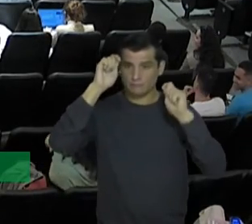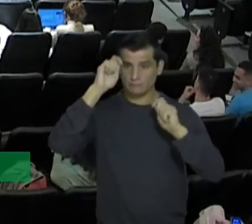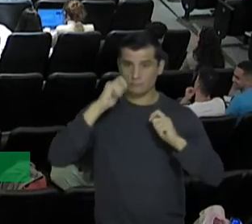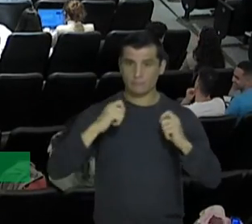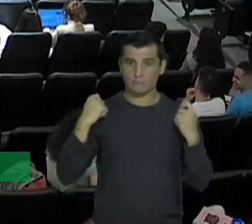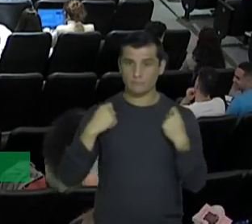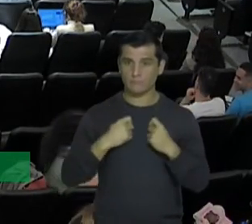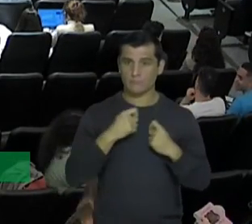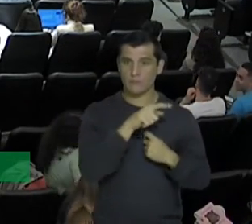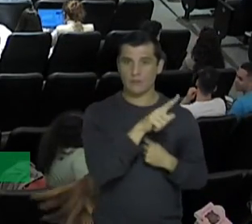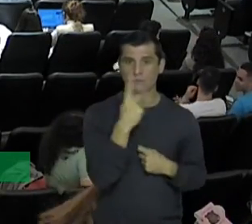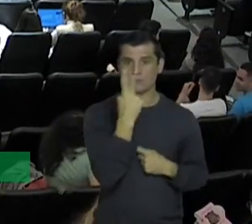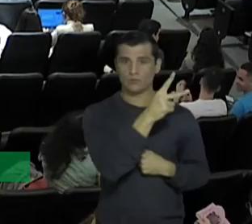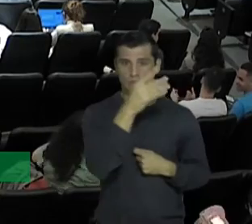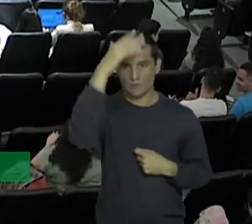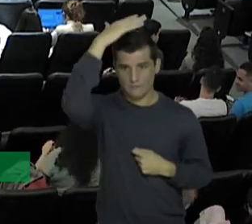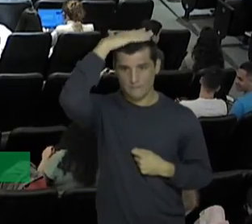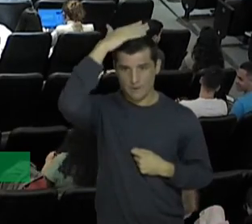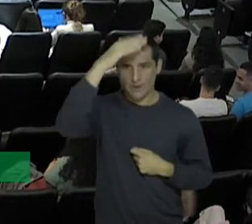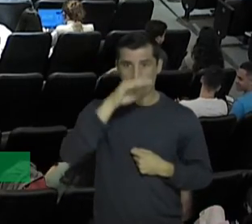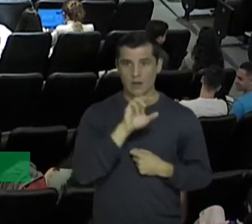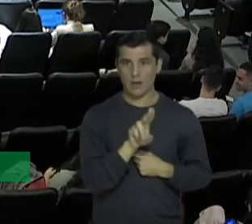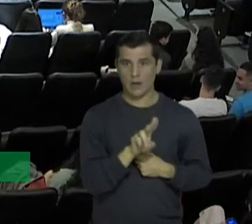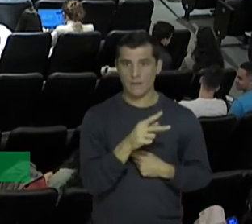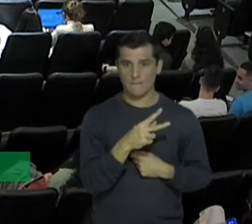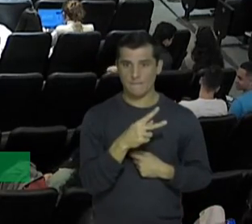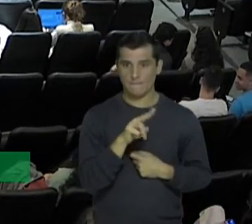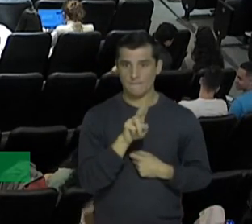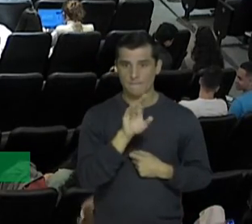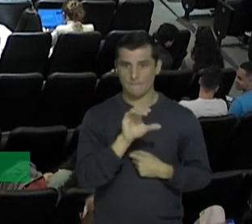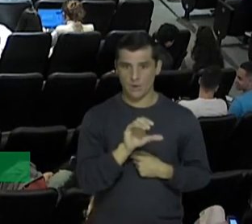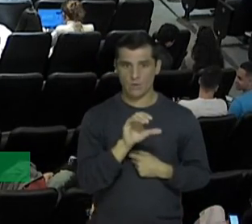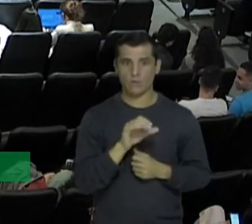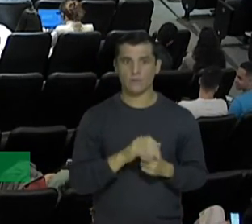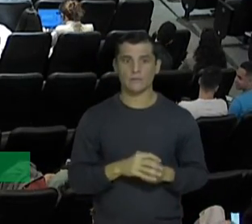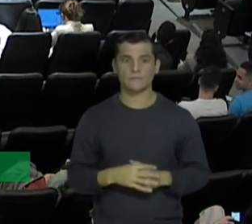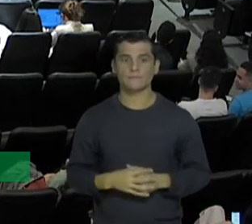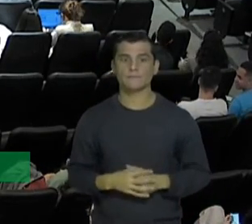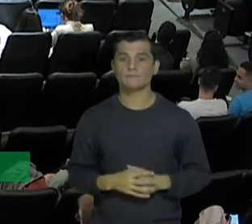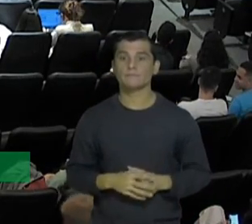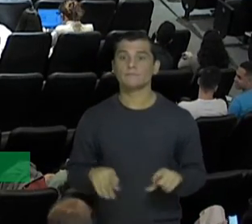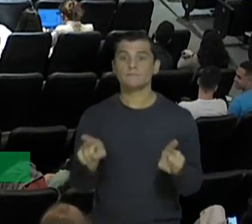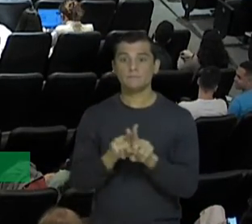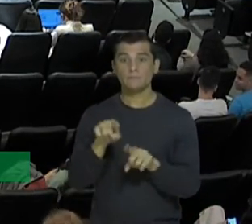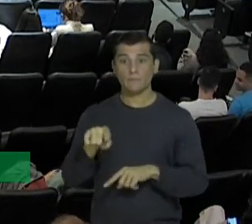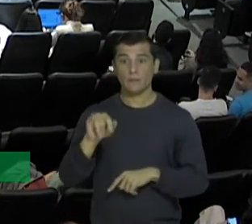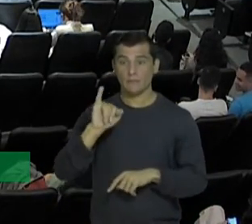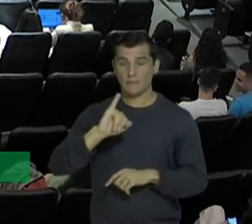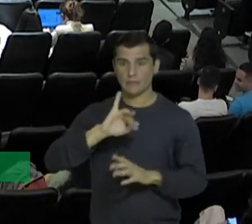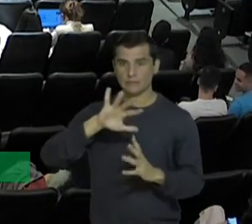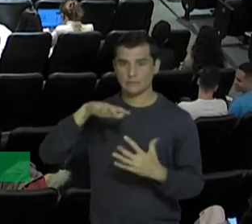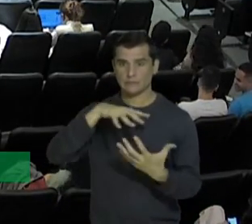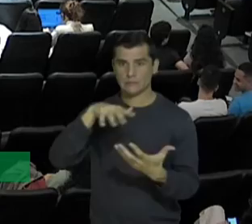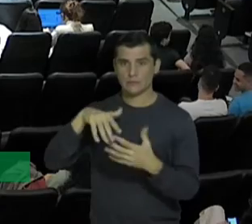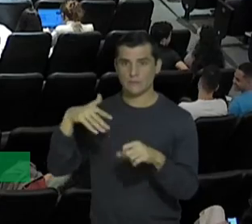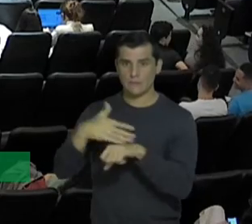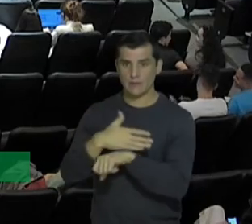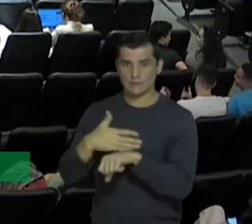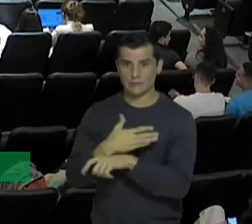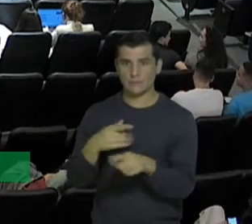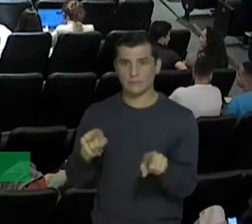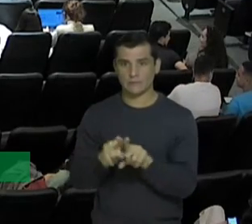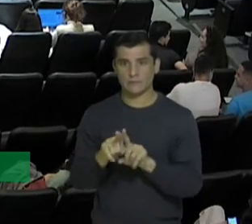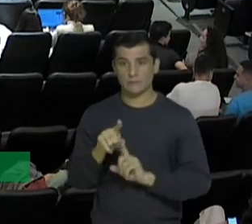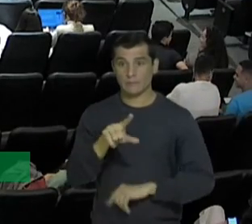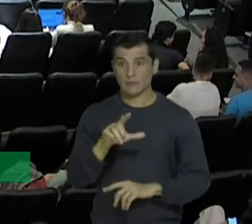Paraná participa também do Conselho Editorial de diversas revistas nacionais e internacionais e foi